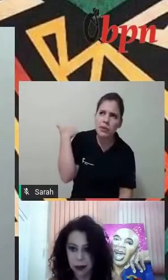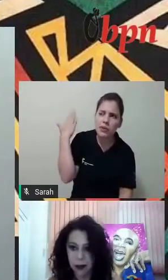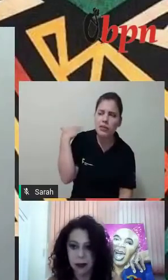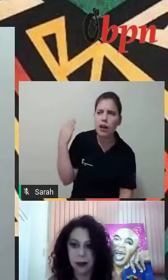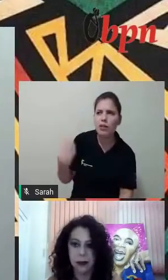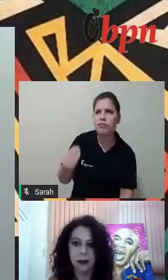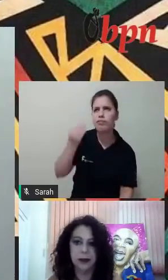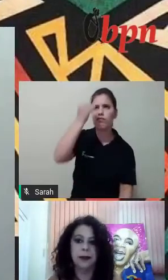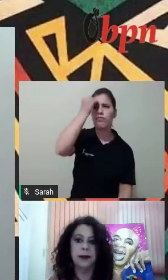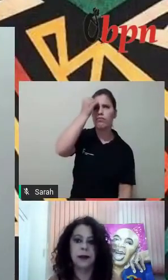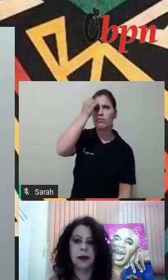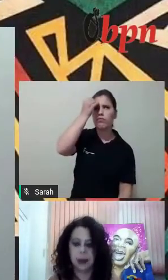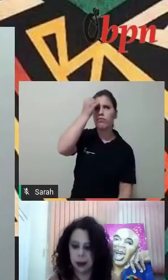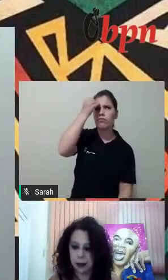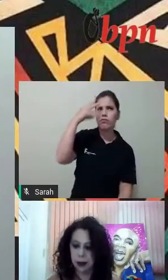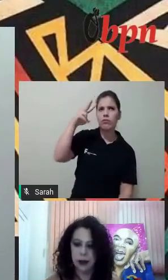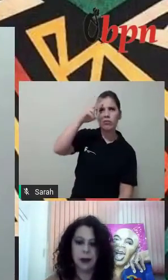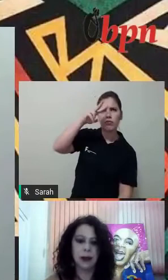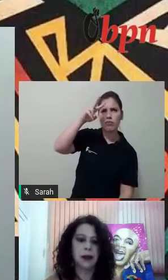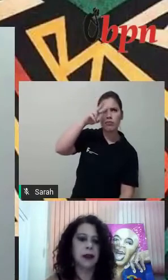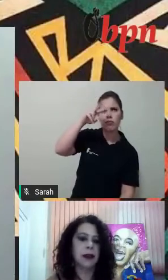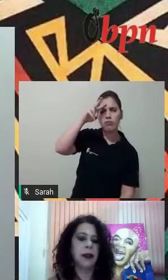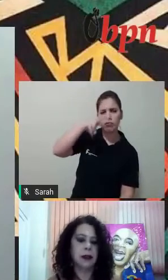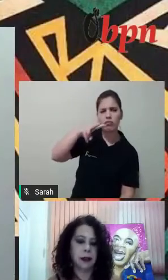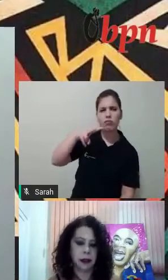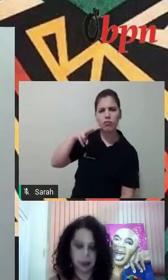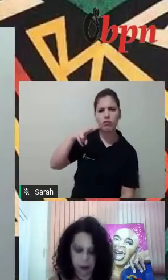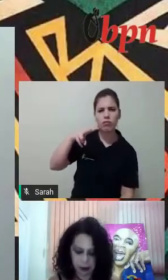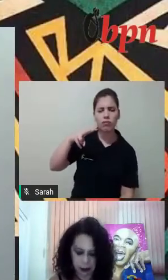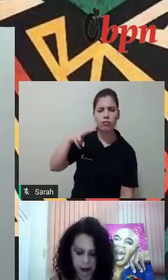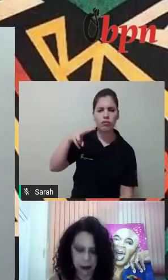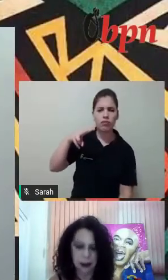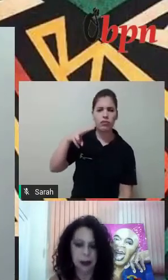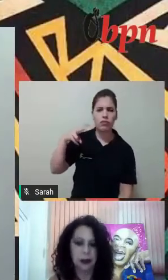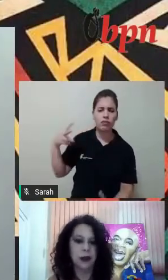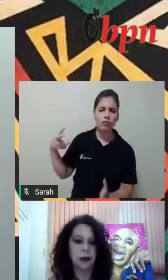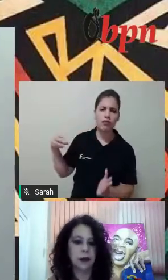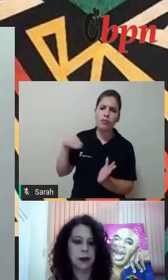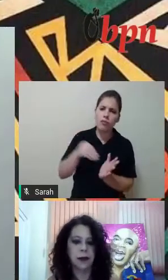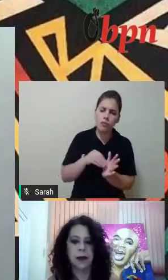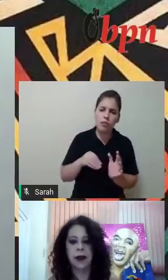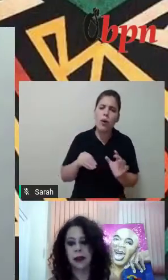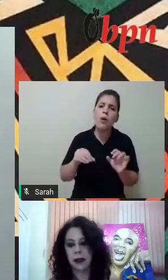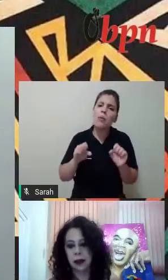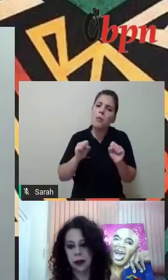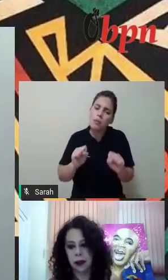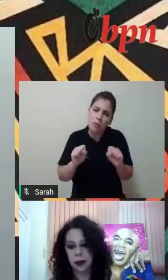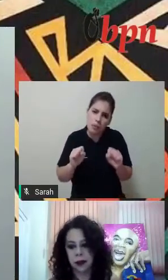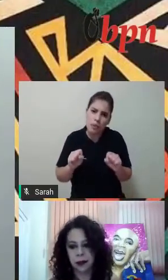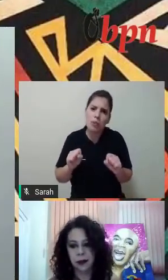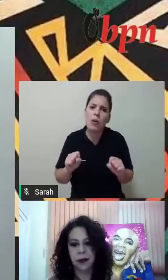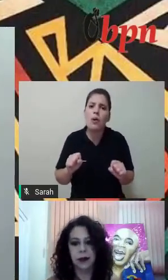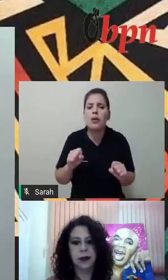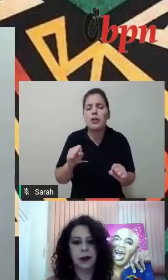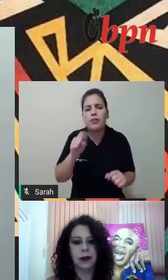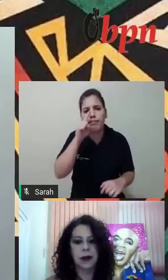como a memória ancestral, é o risco também desse texto